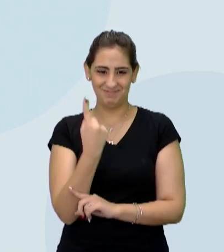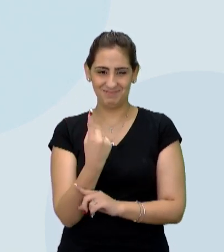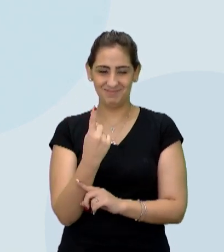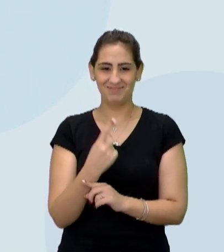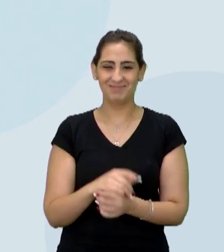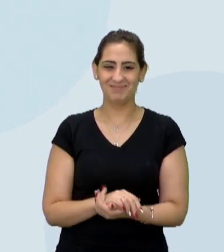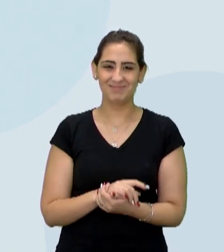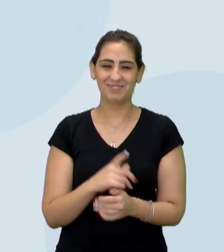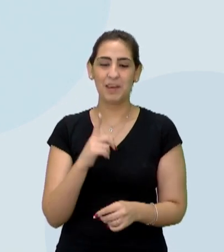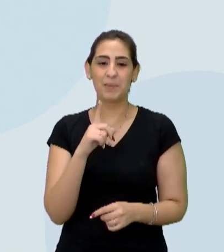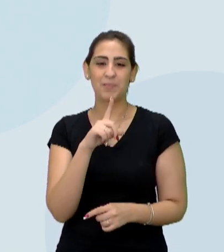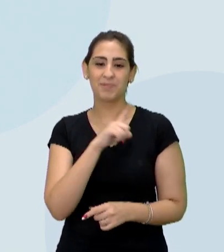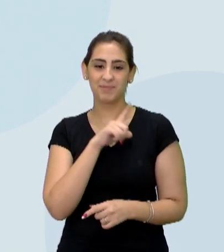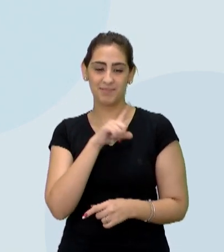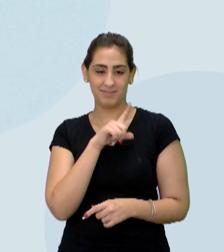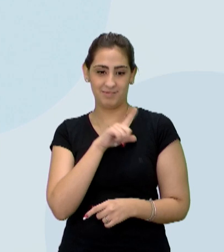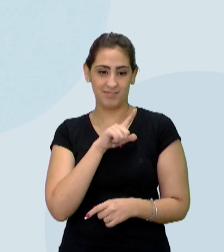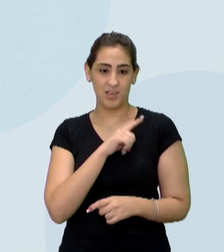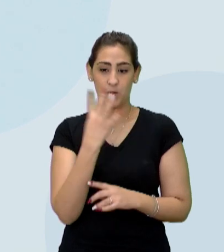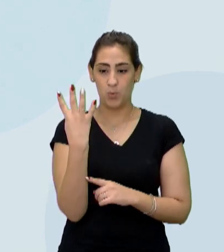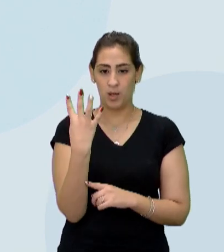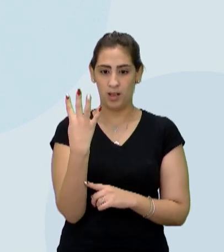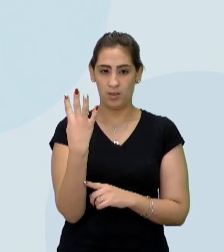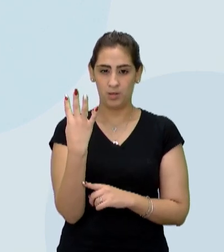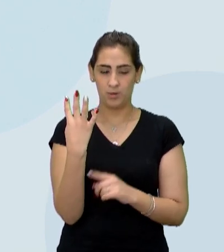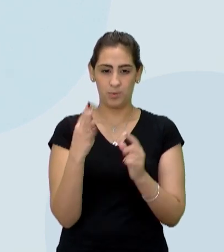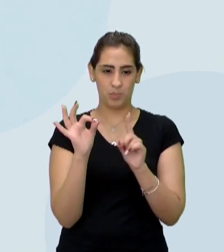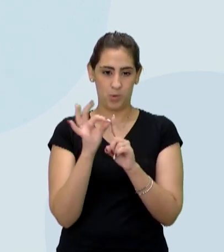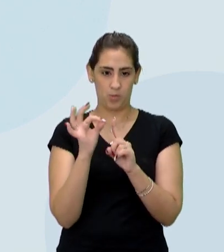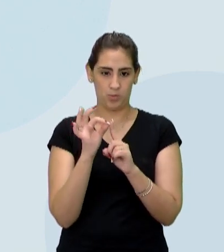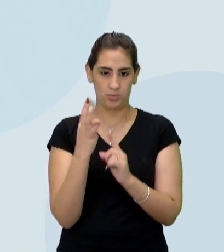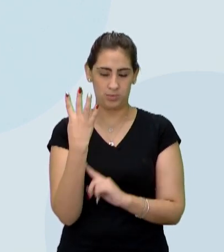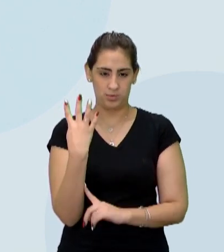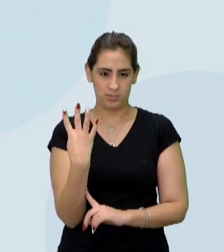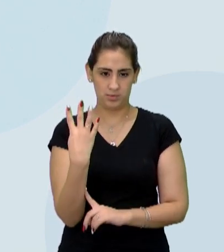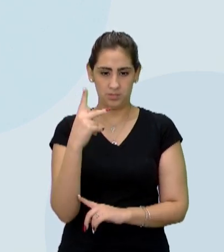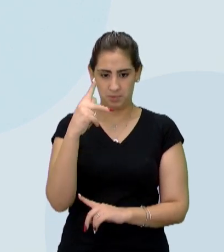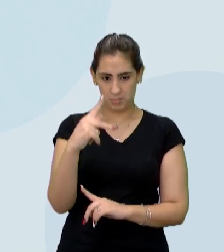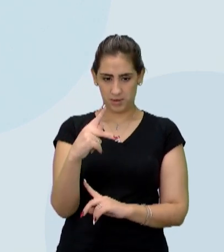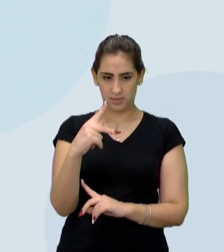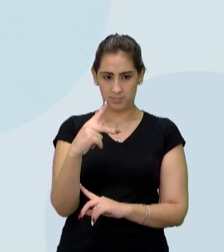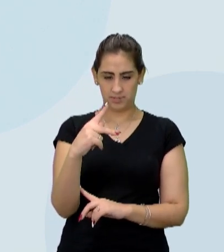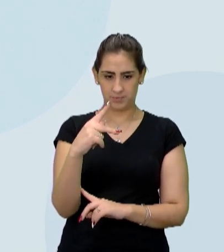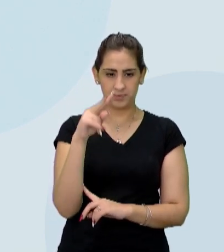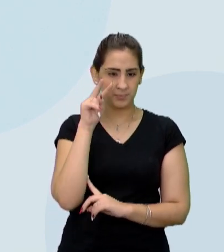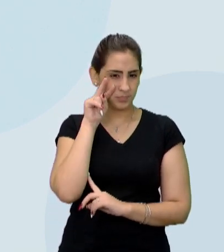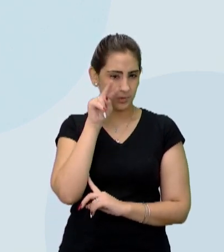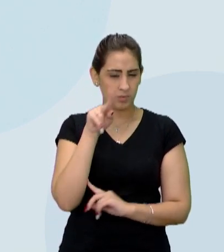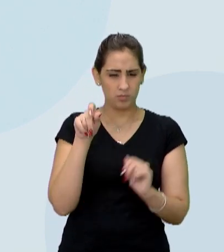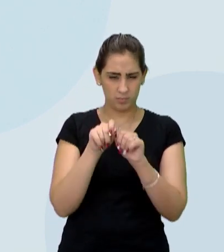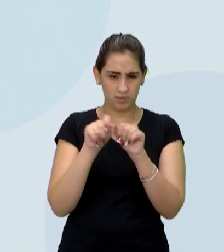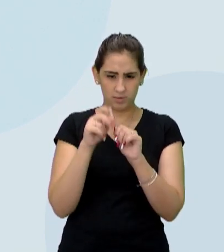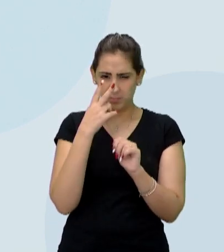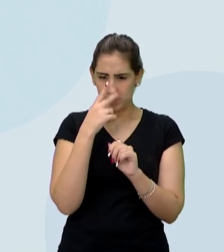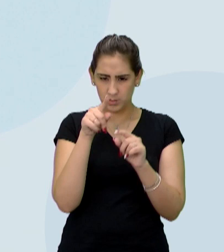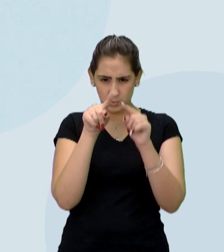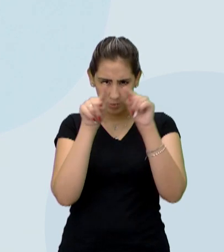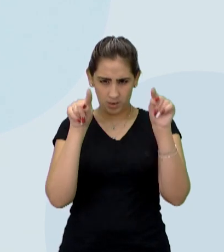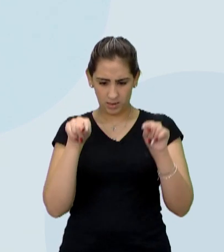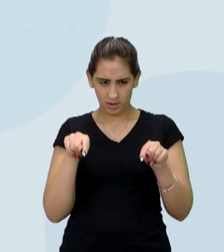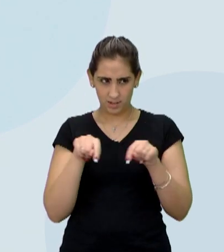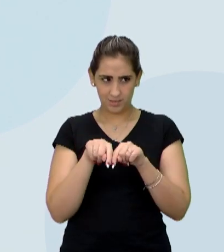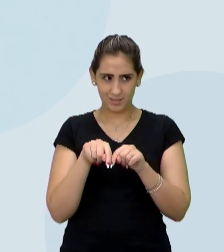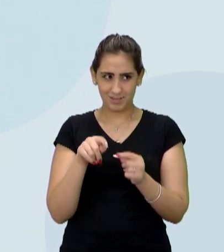segundo, nós temos aí 4 pontos. E esses 4 pontos, eles formam um quadradinho, né? Dá uma olhadinha. Você consegue visualizar um quadrado